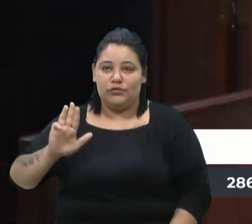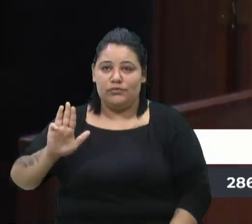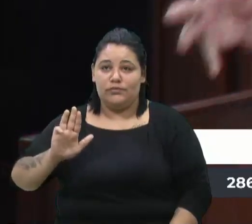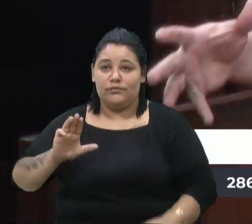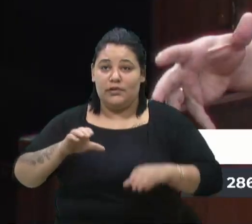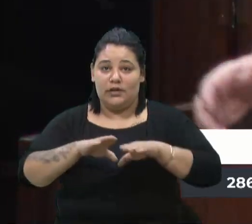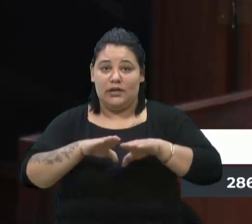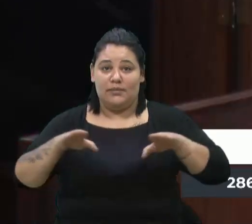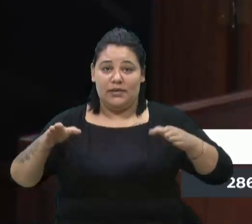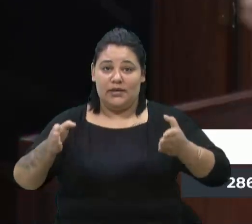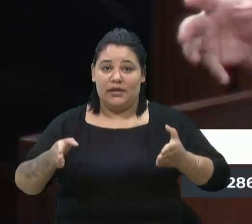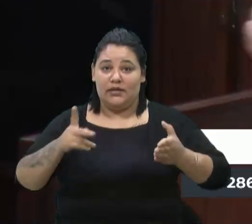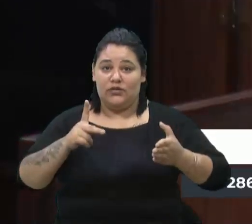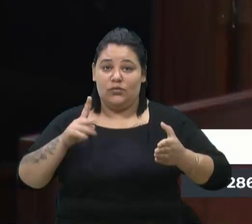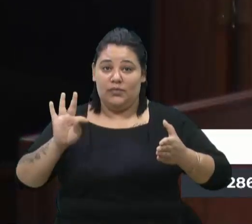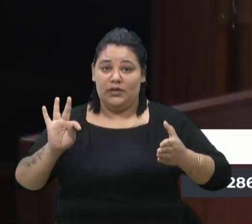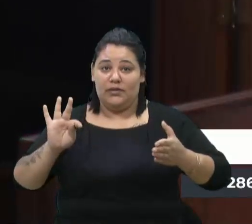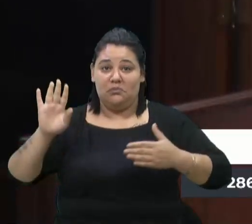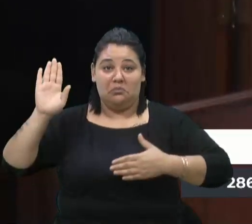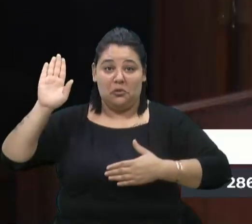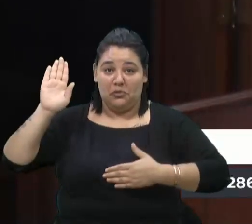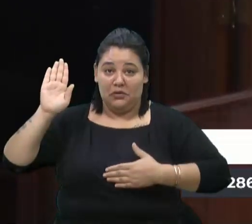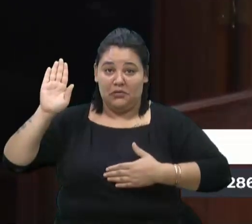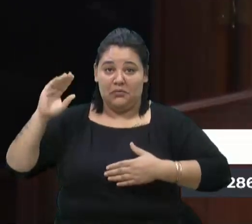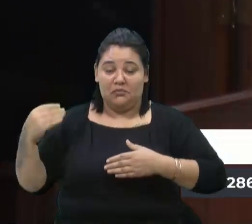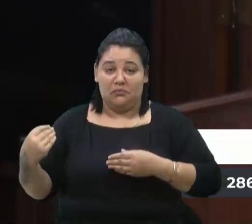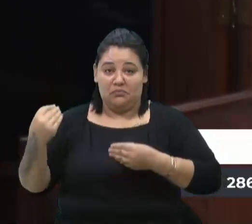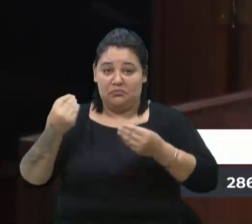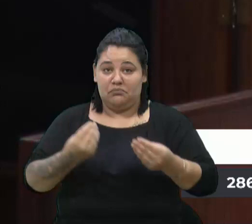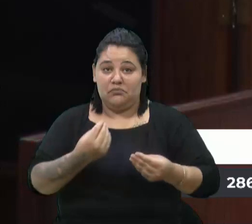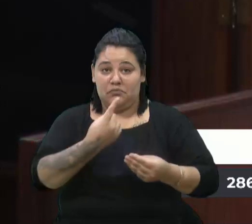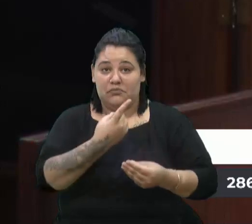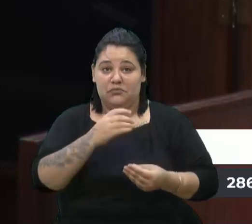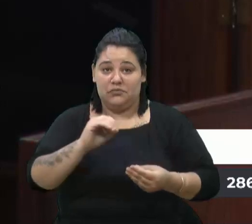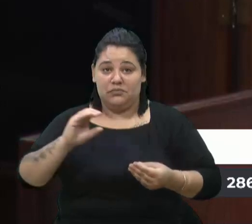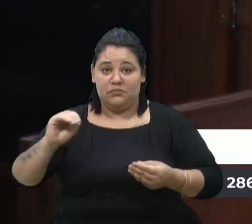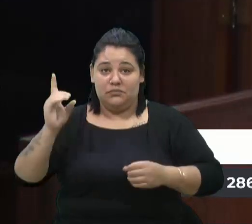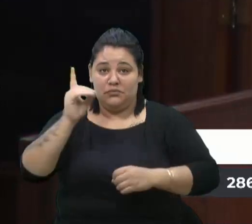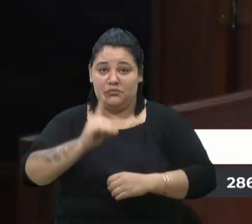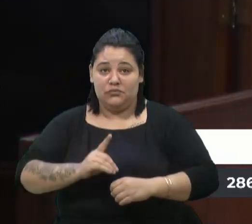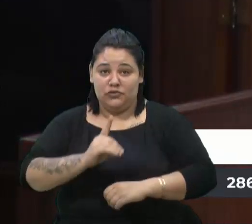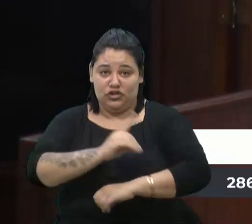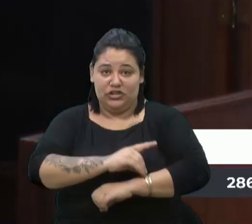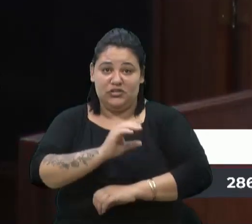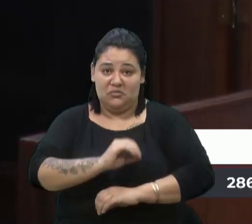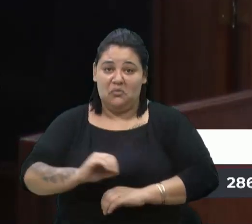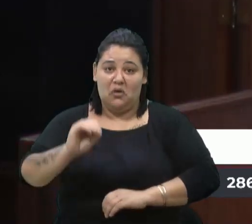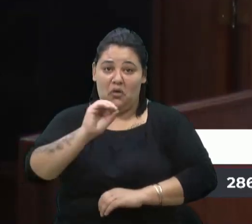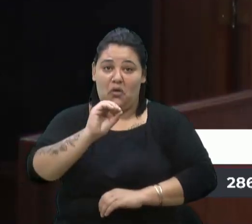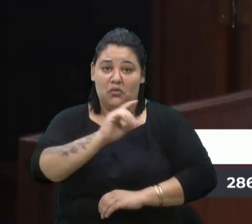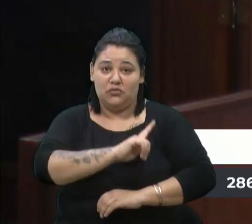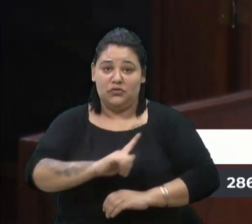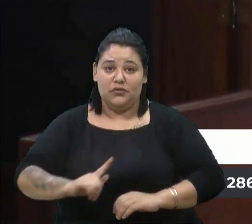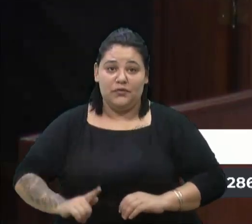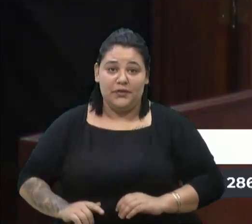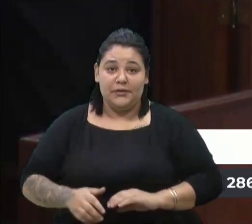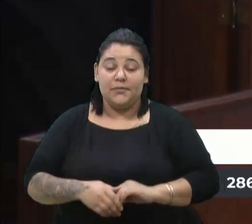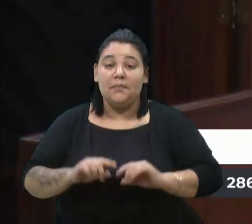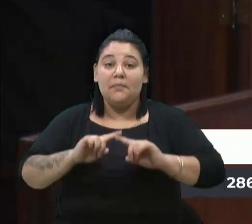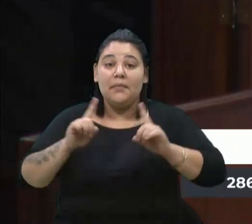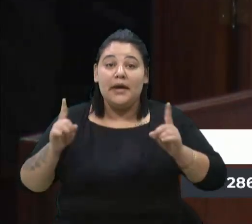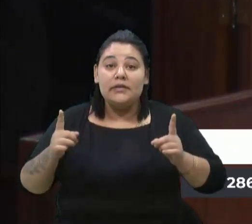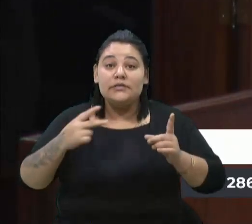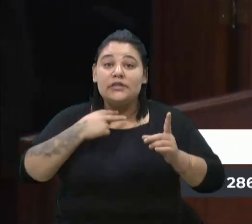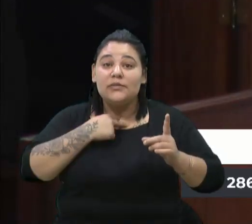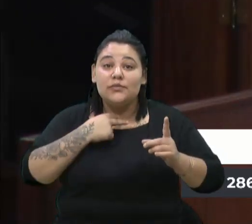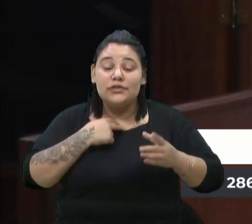os 100 dias maravilhosos do governo mas já como não tem como fazer essa defesa a gente vai repercutir um pouquinho do 100